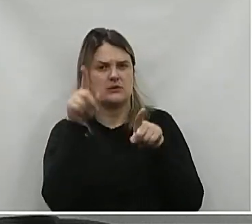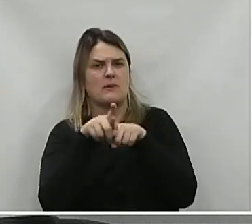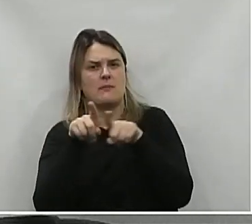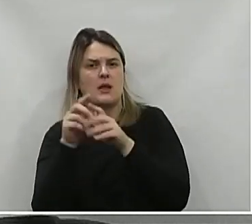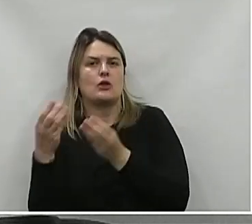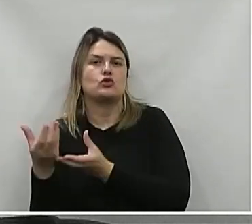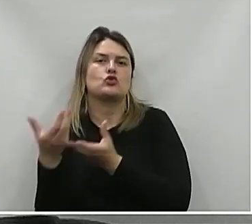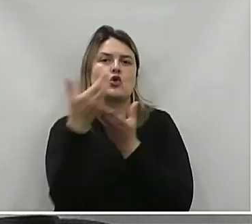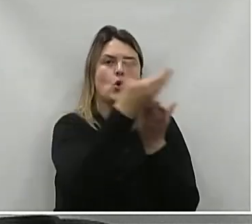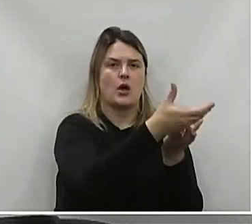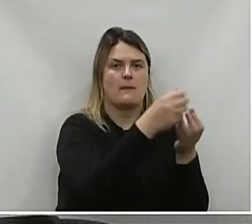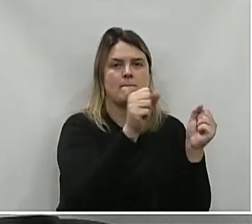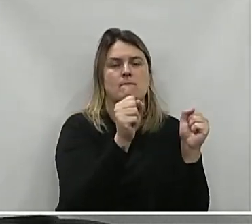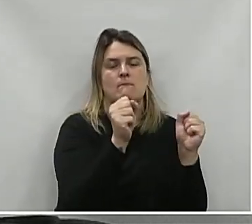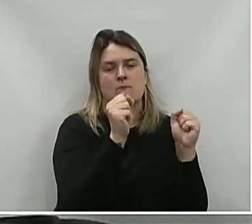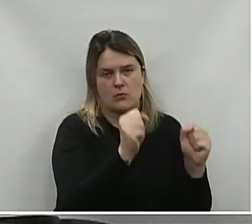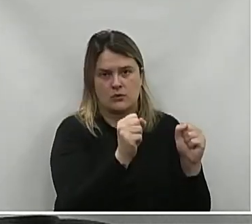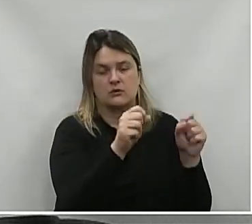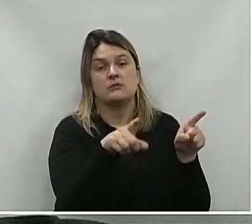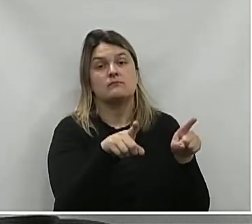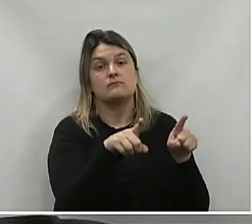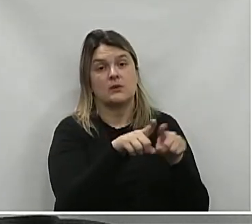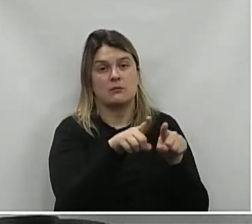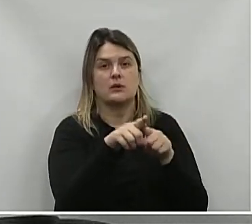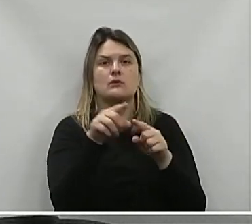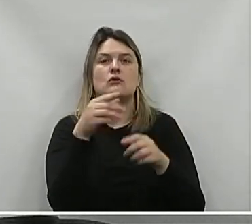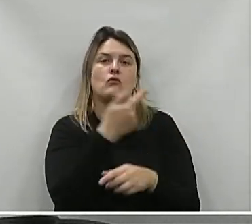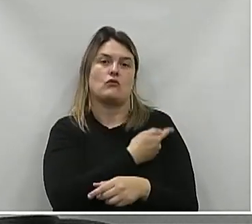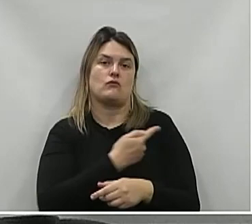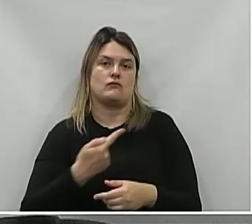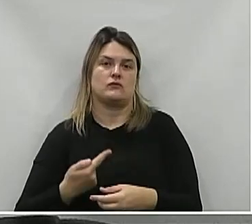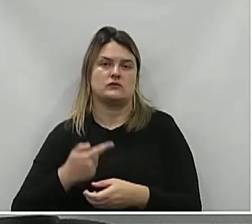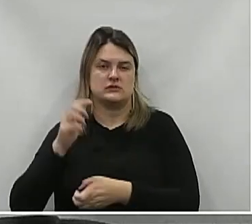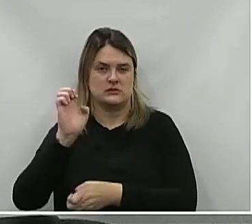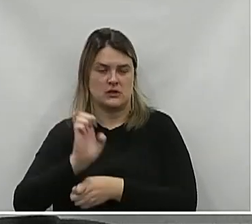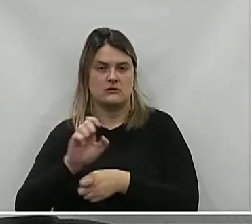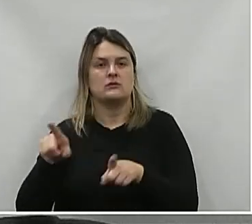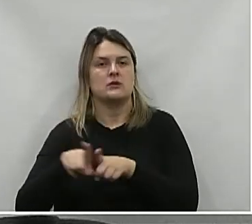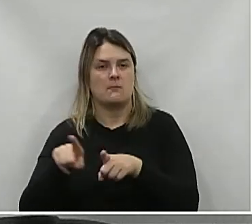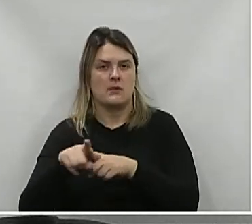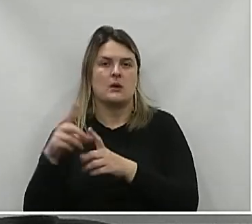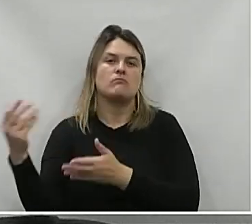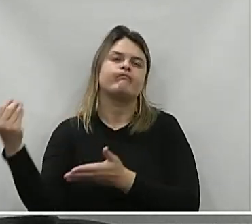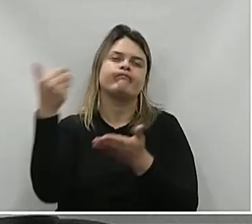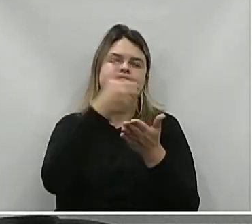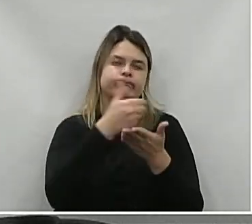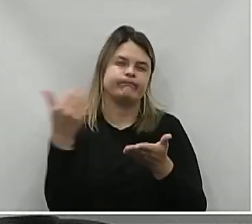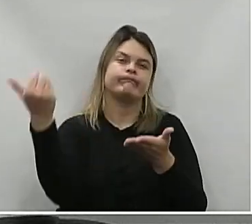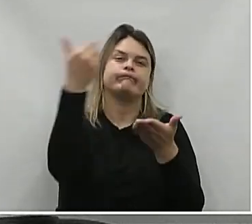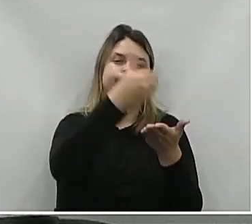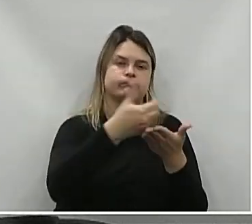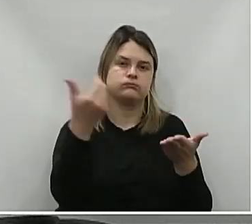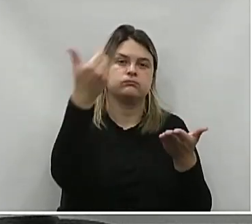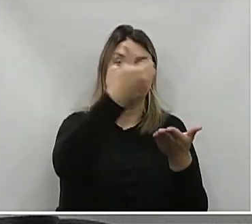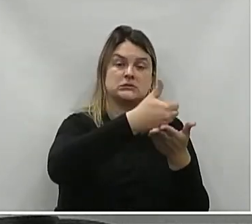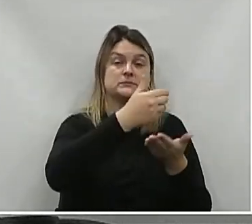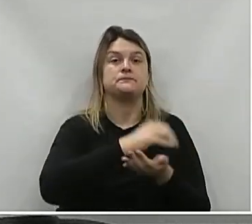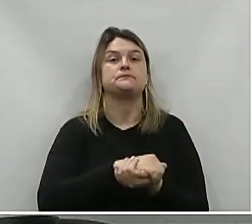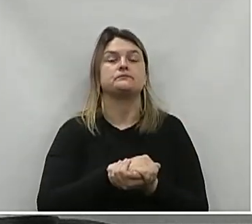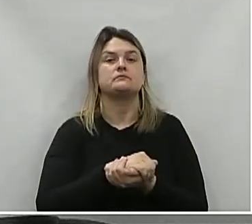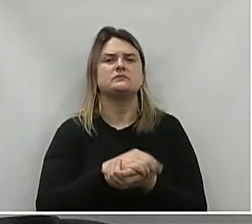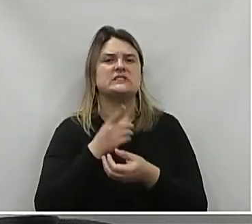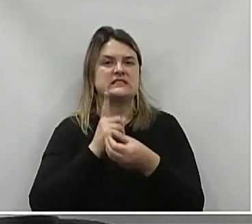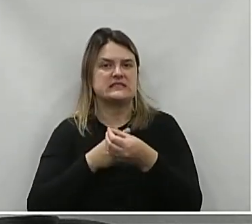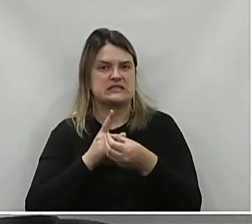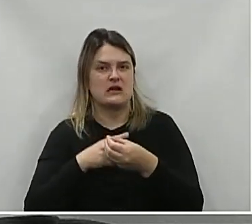fundo, doações podem chegar nesse fundo e transferências do governo do Estado de fundo a fundo poderão acontecer. Os municípios que